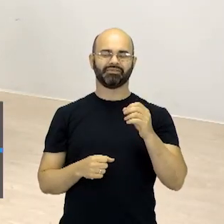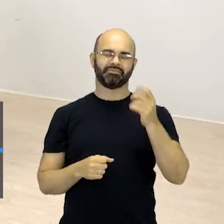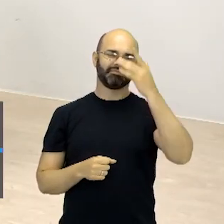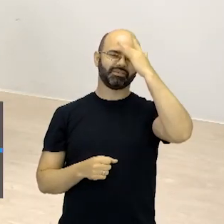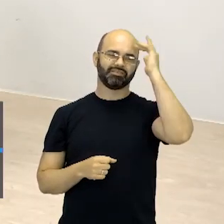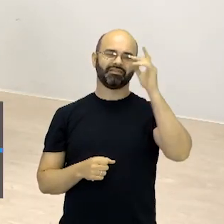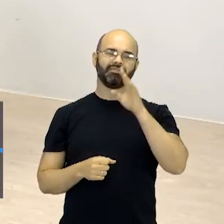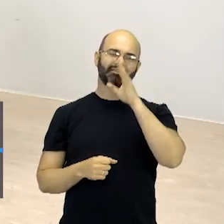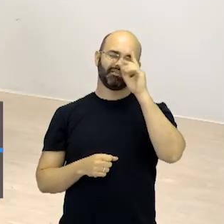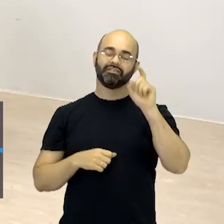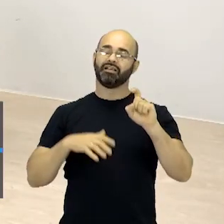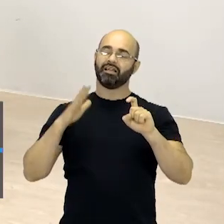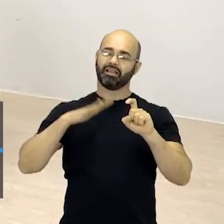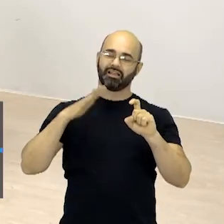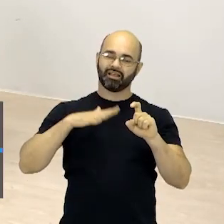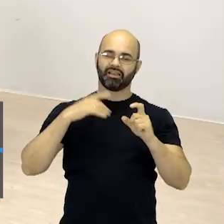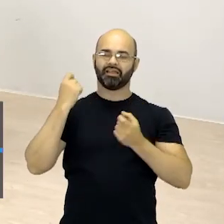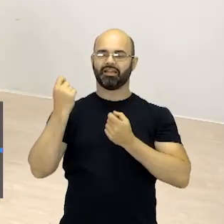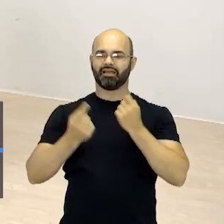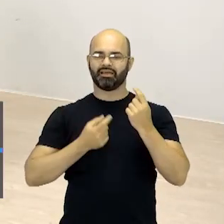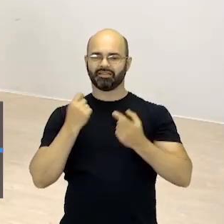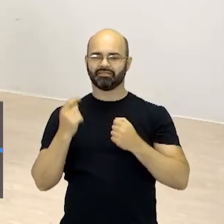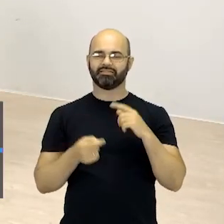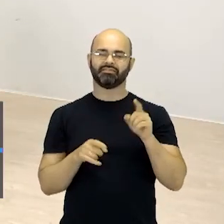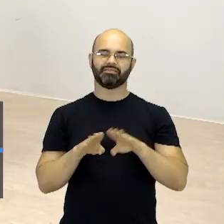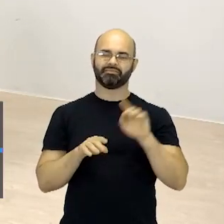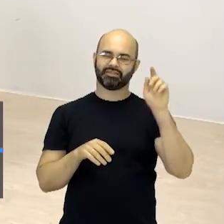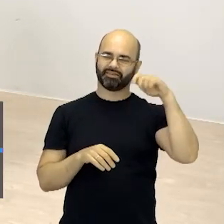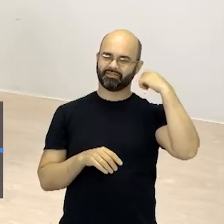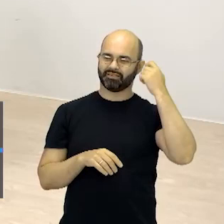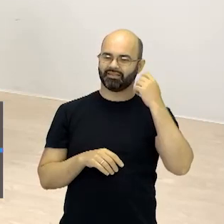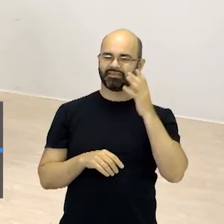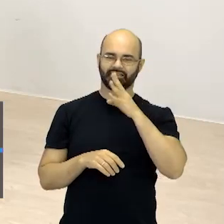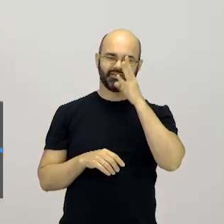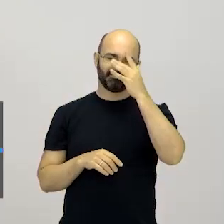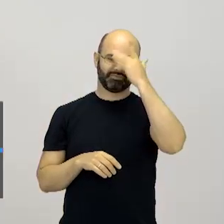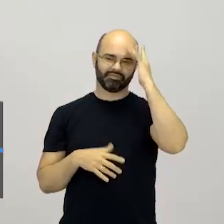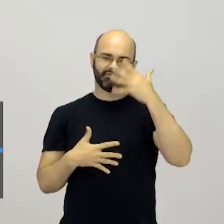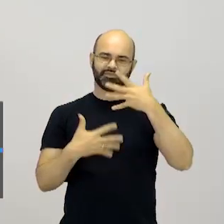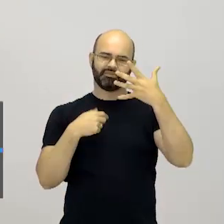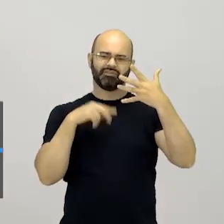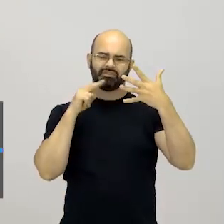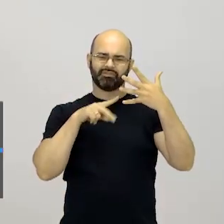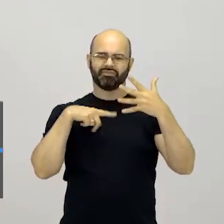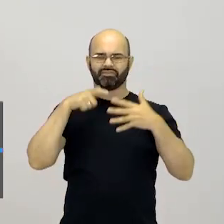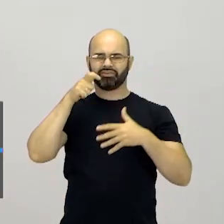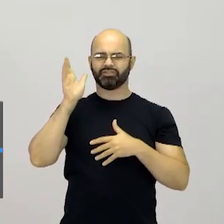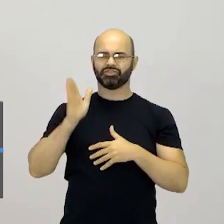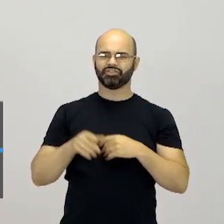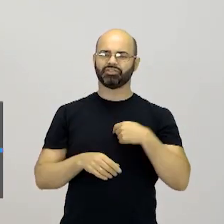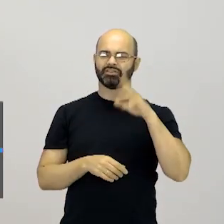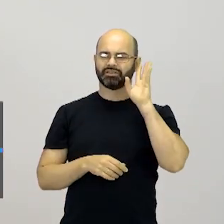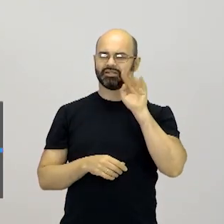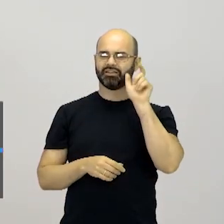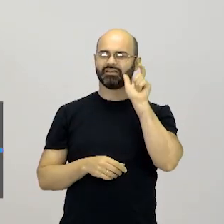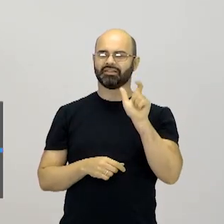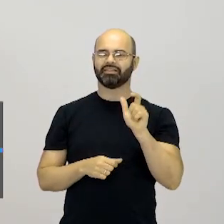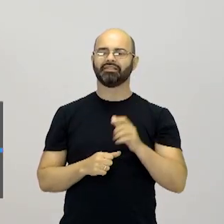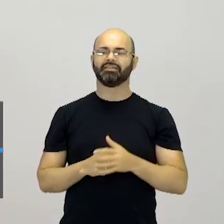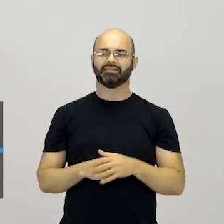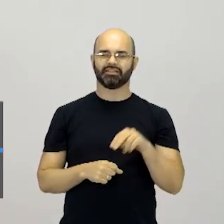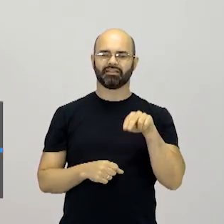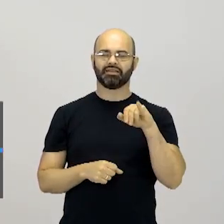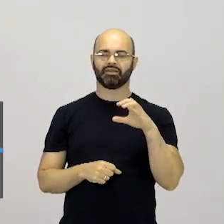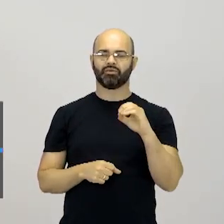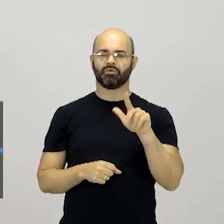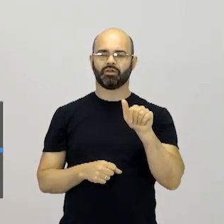Muita lenda aí vocês vão pesquisar sobre isso. Filmes, esse é para dar... Tem professores até mandando aqui, ó, já assisti sobre isso, é muito interessante. É o